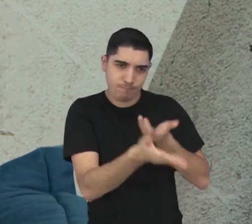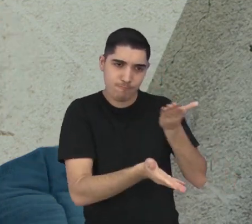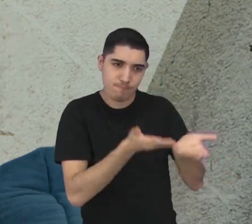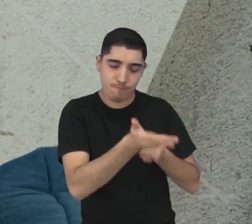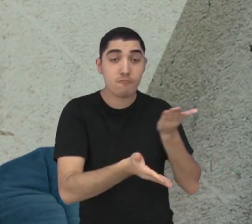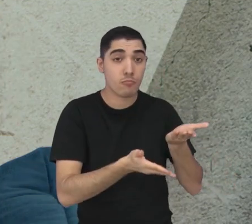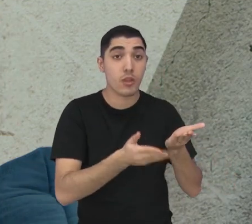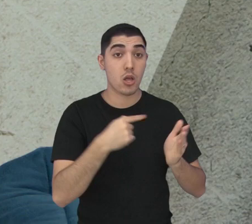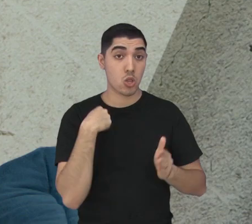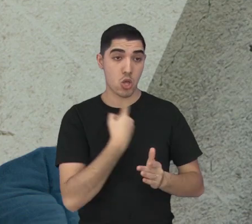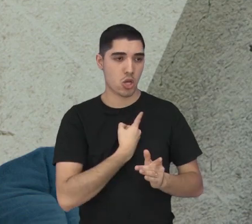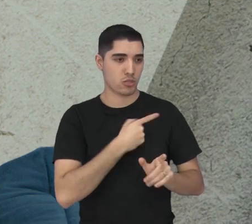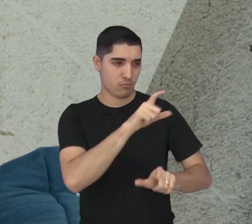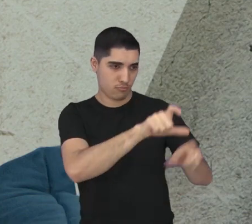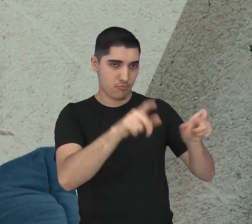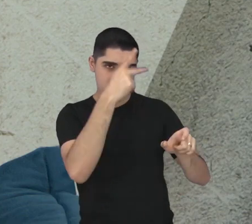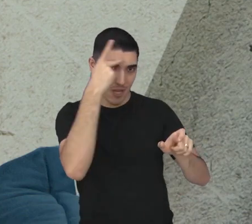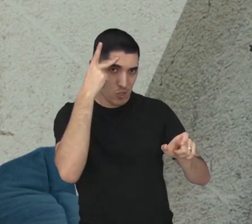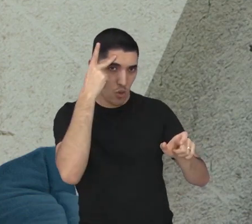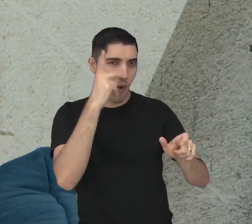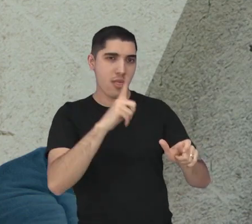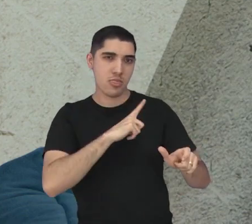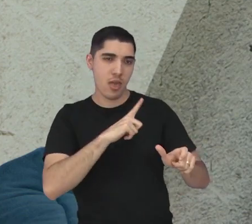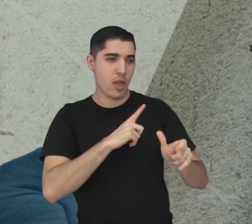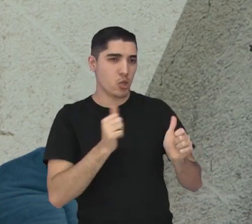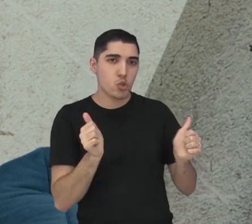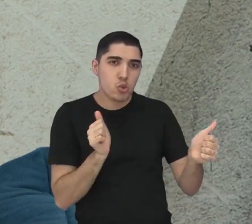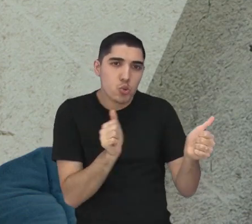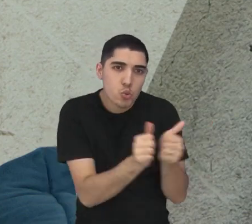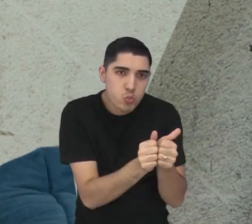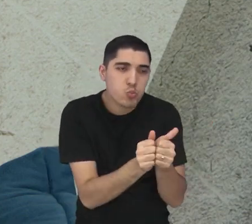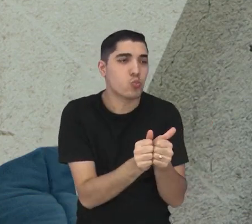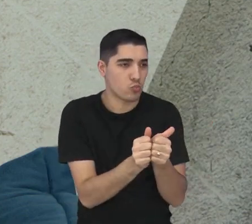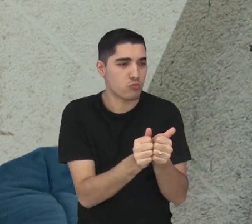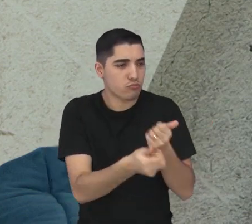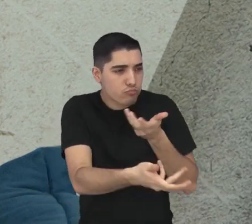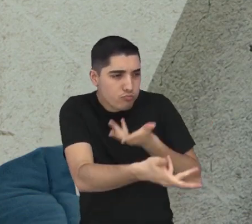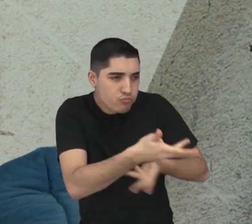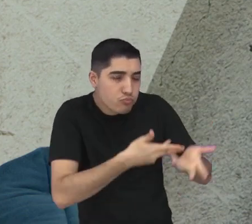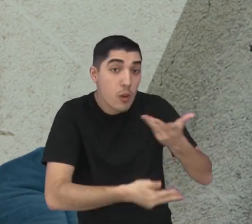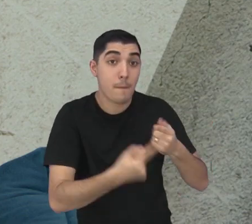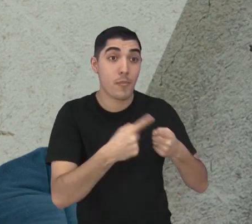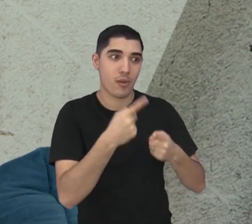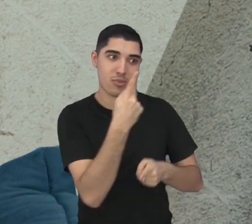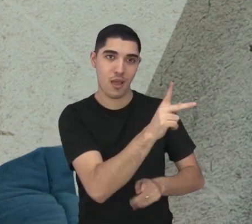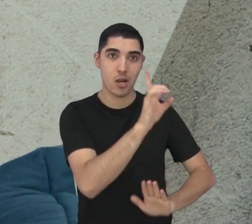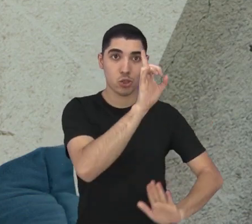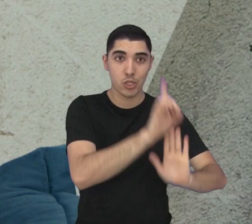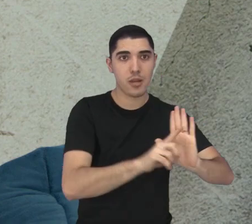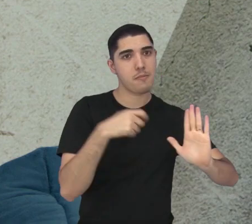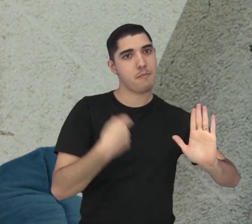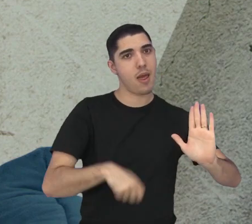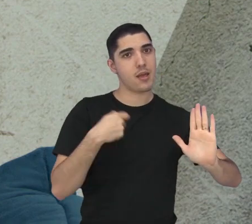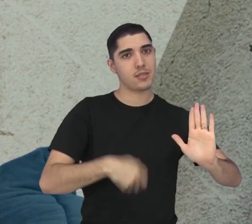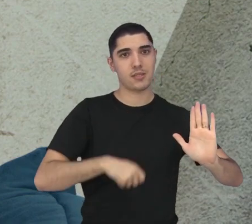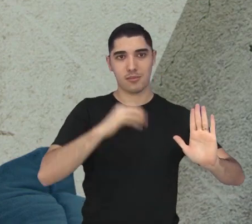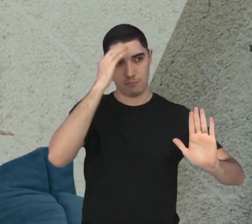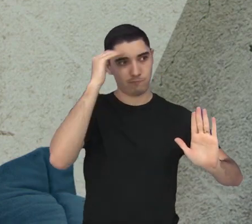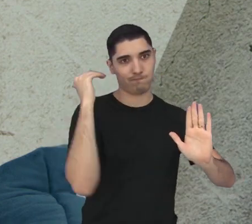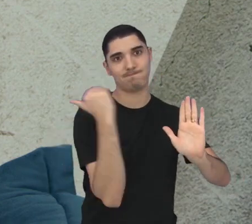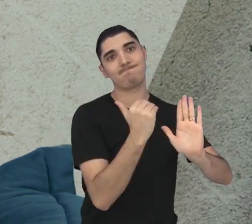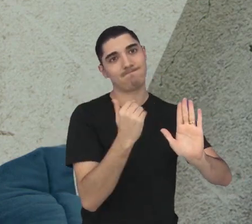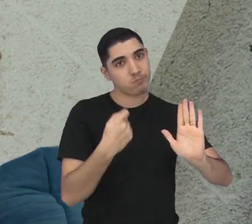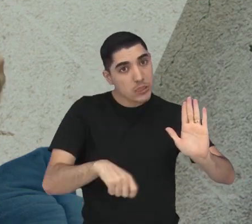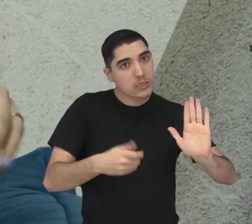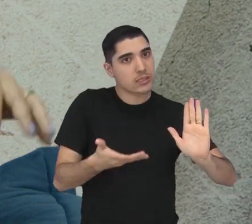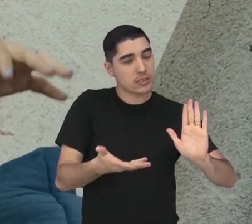né? Então, nós temos o acesso à população, aos sujeitos, né, que precisam que os seus direitos sejam garantidos,